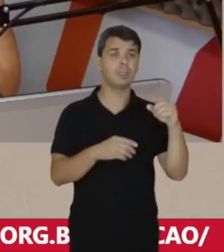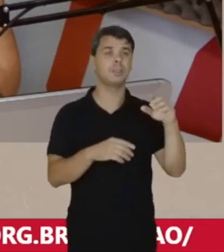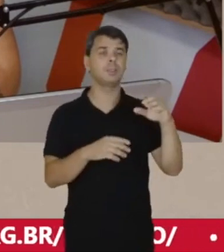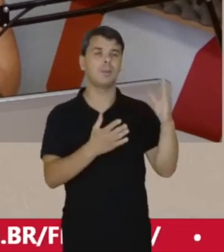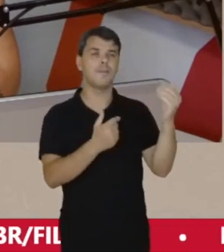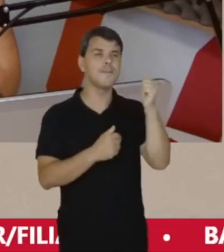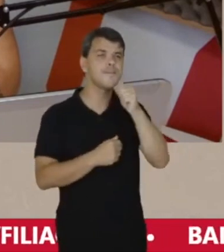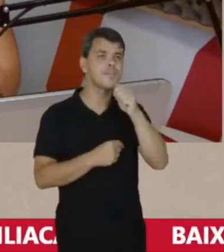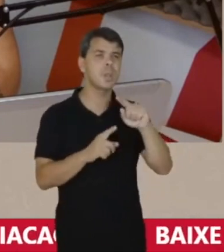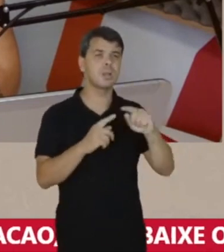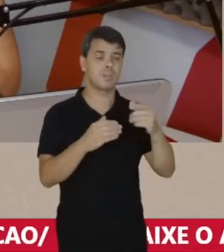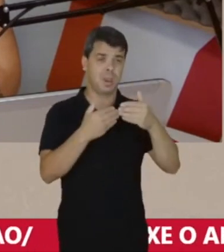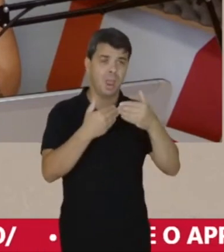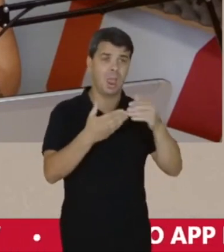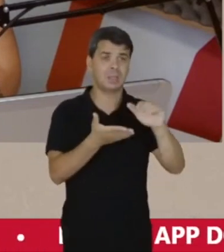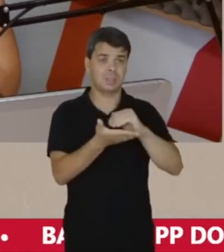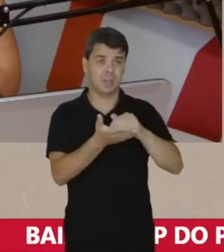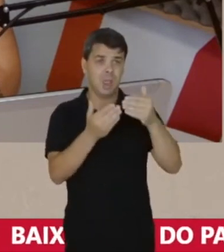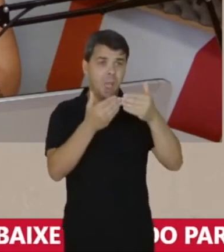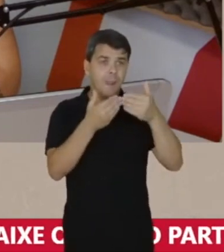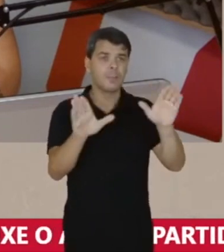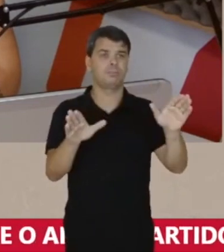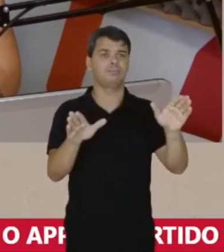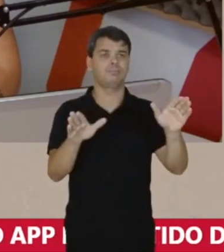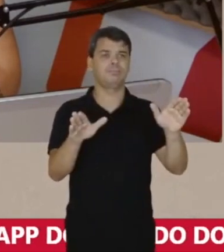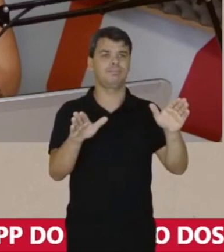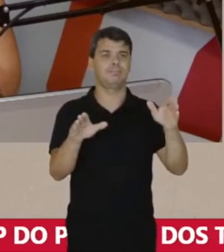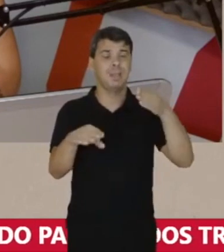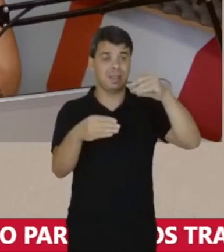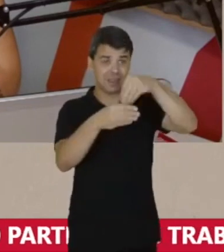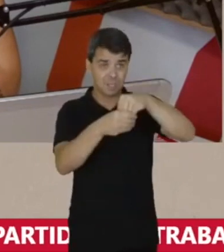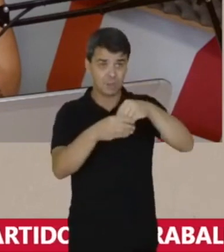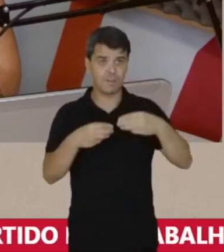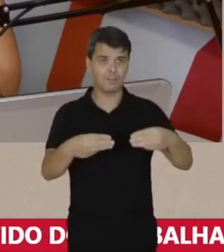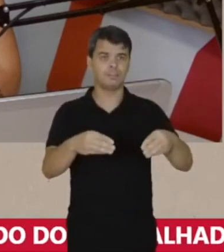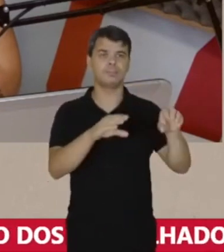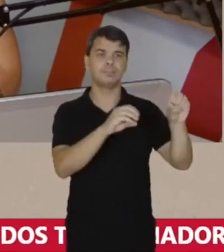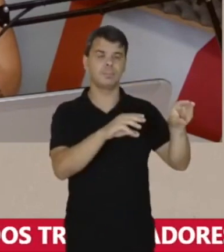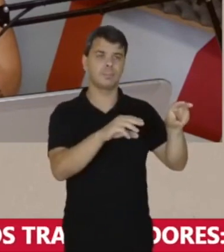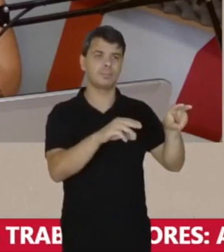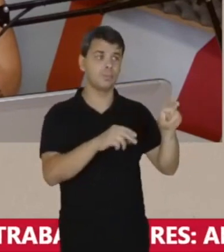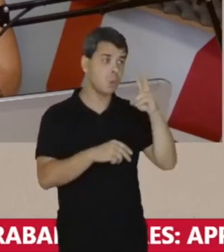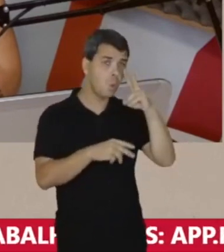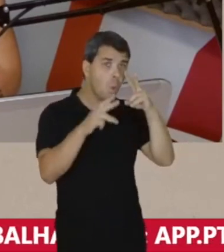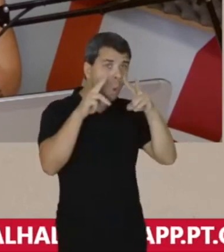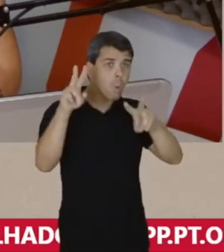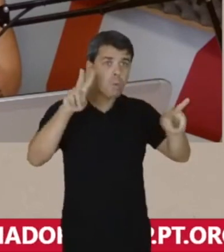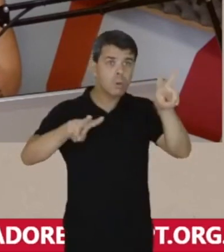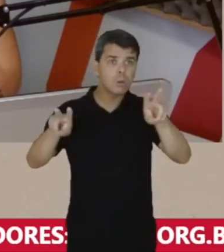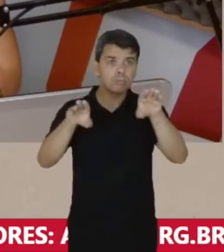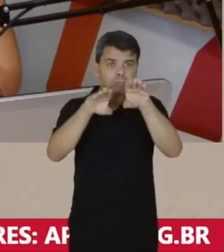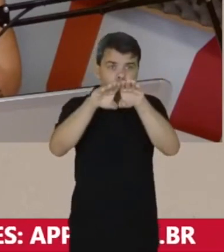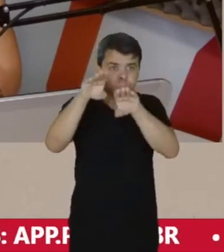que abriu, eu vou dizer assim, né, dentro do Ministério da Educação, um olhar para as